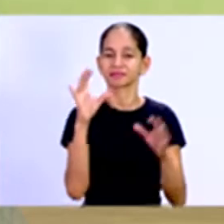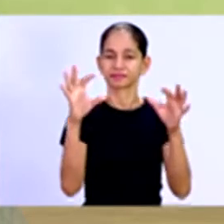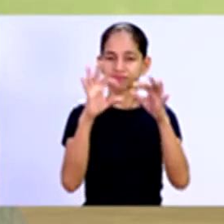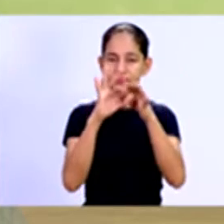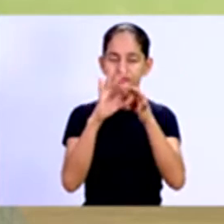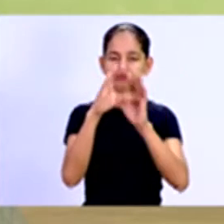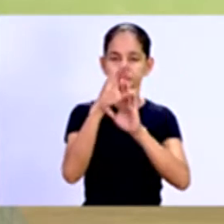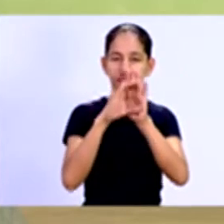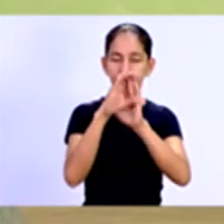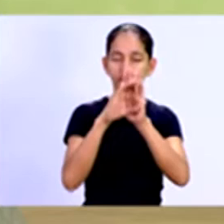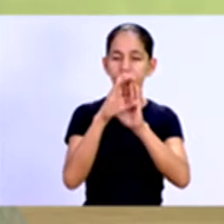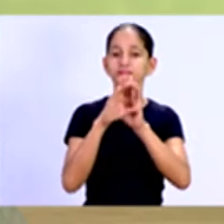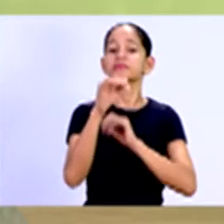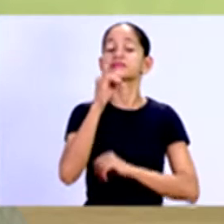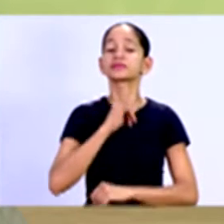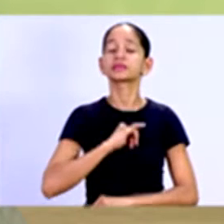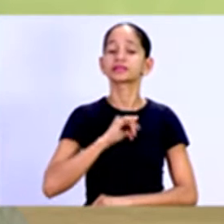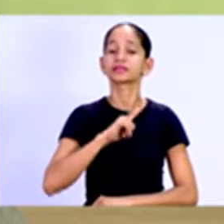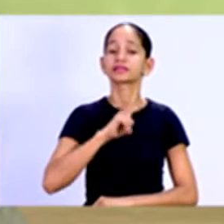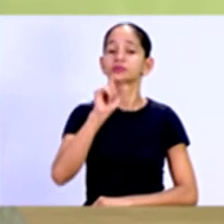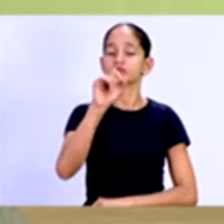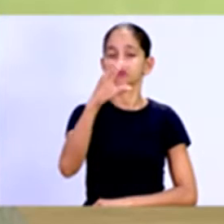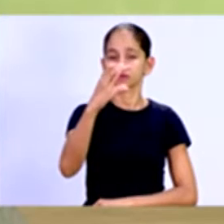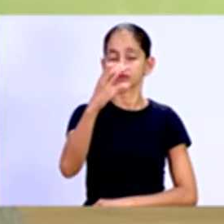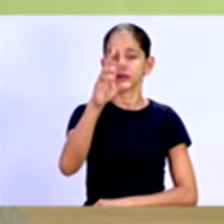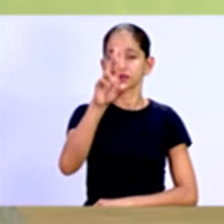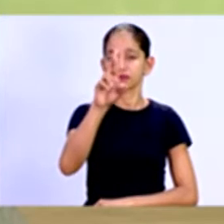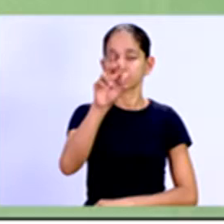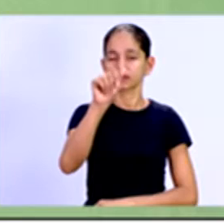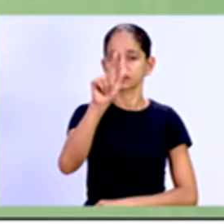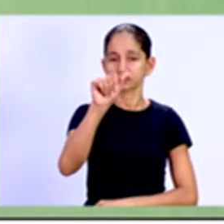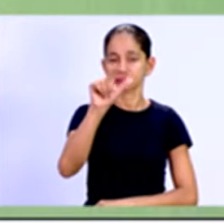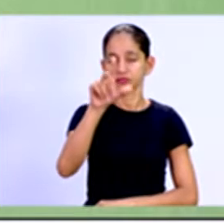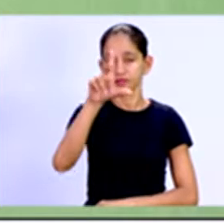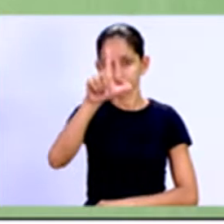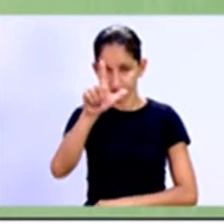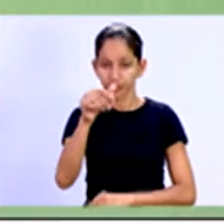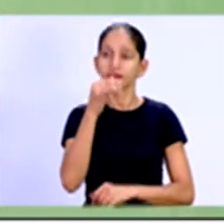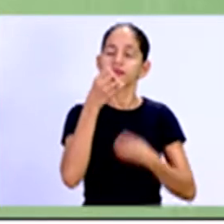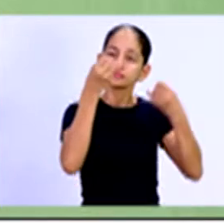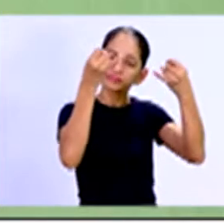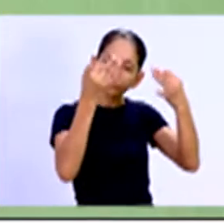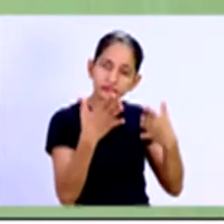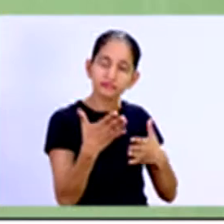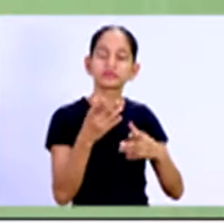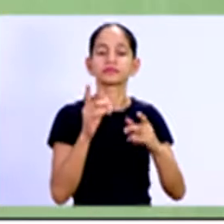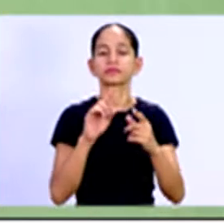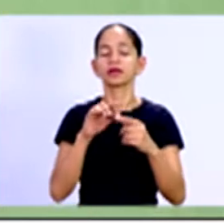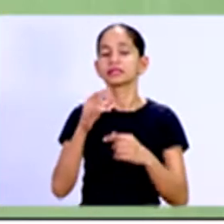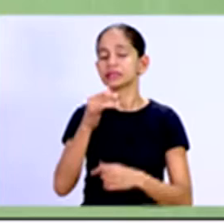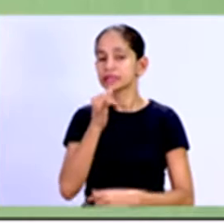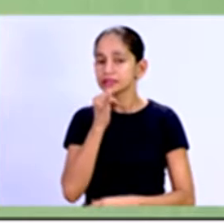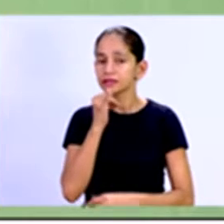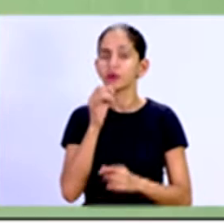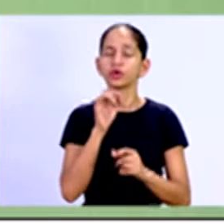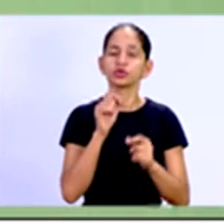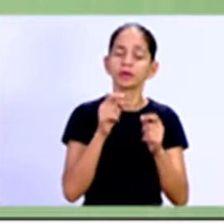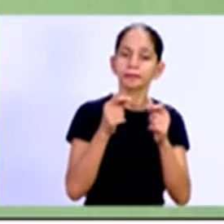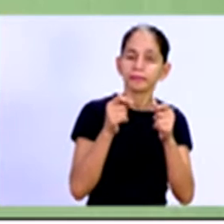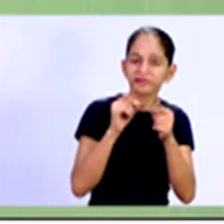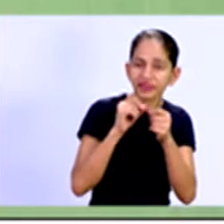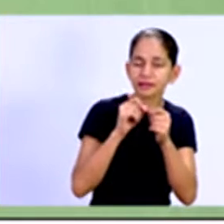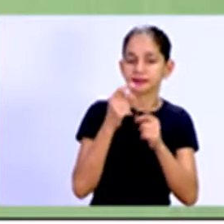ética racionalista está relacionado à virtude que resulta do trabalho